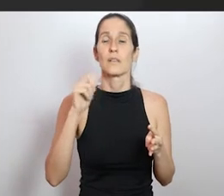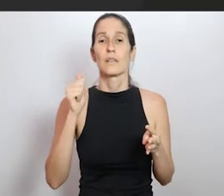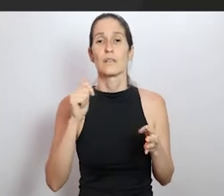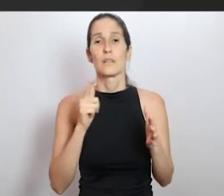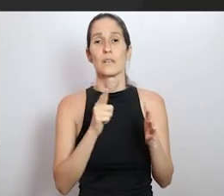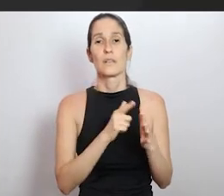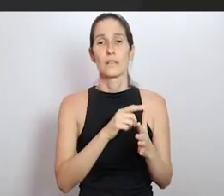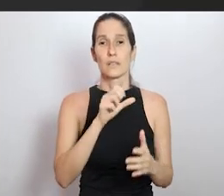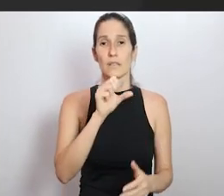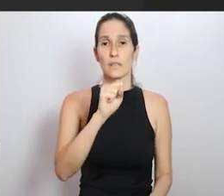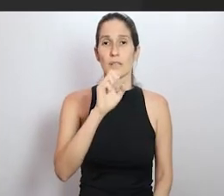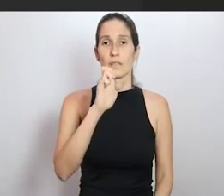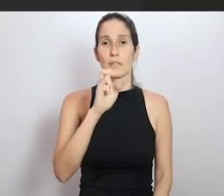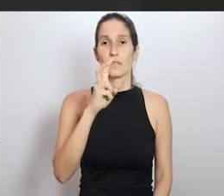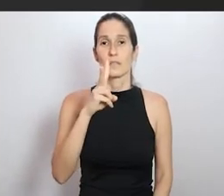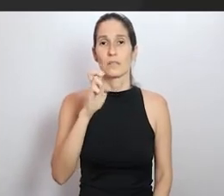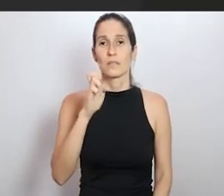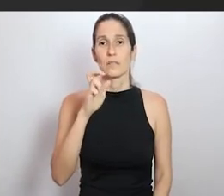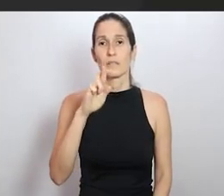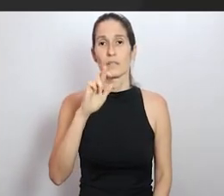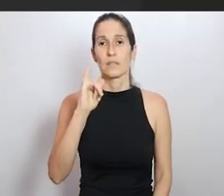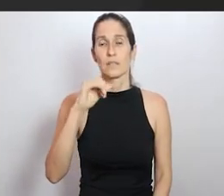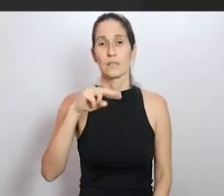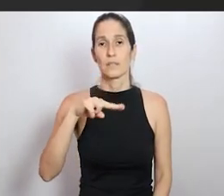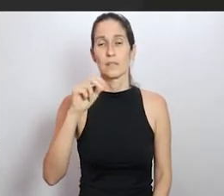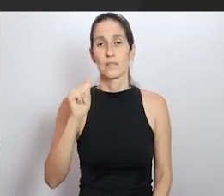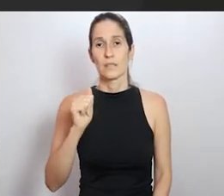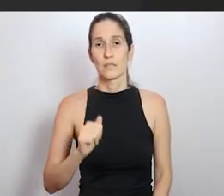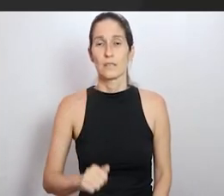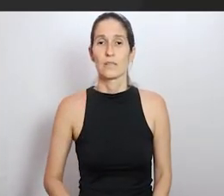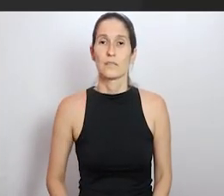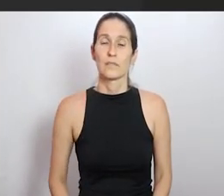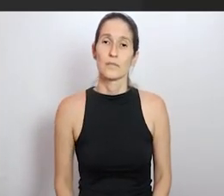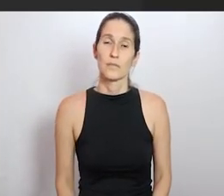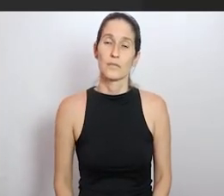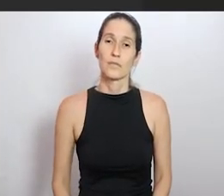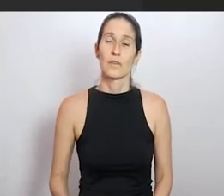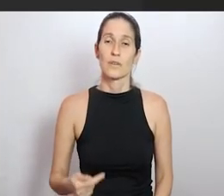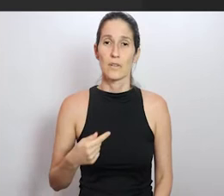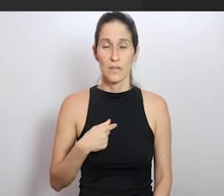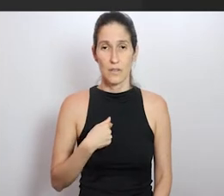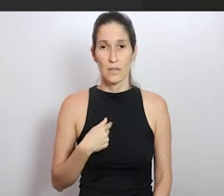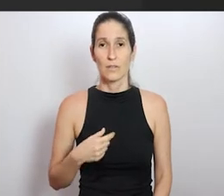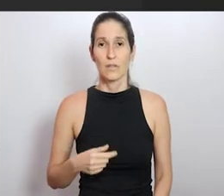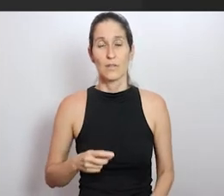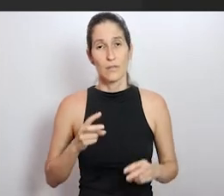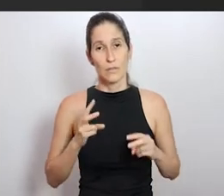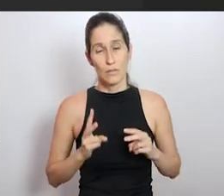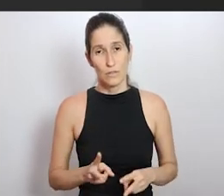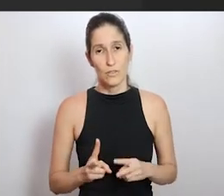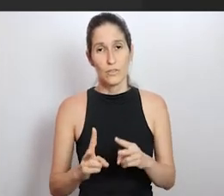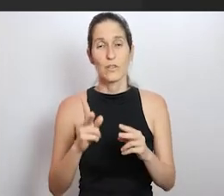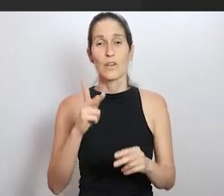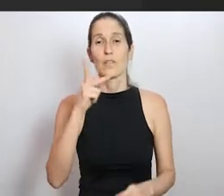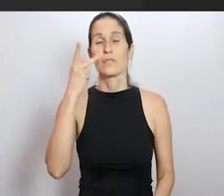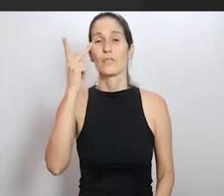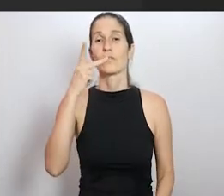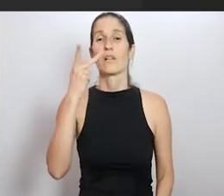Severina e a Mestre Severina Baracho. Então, desta forma,